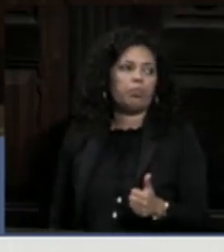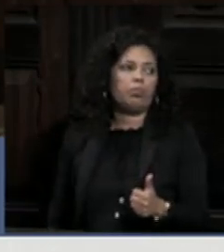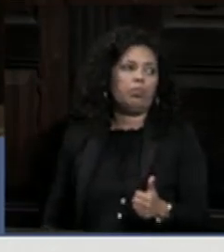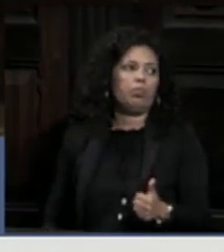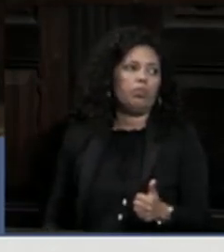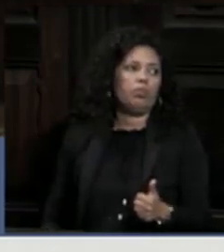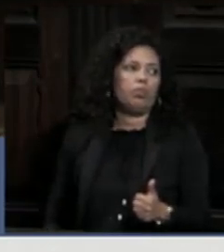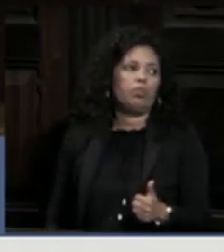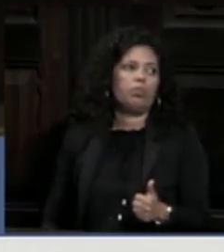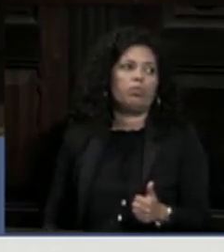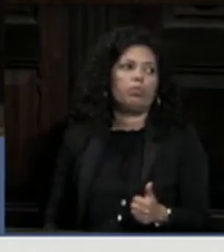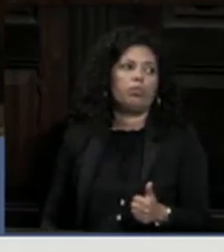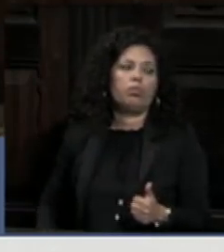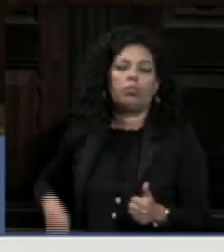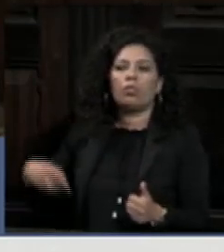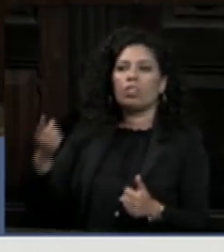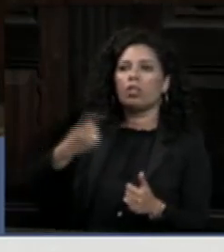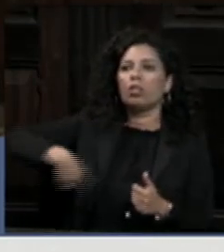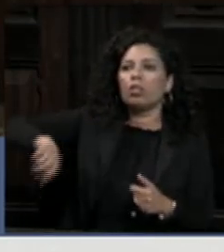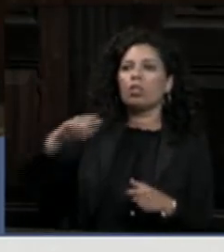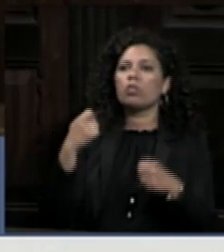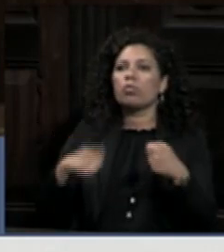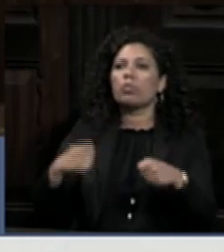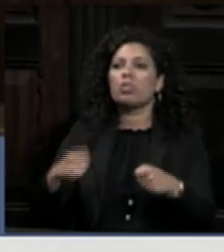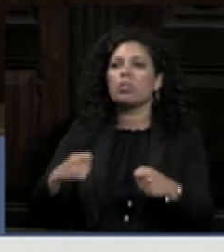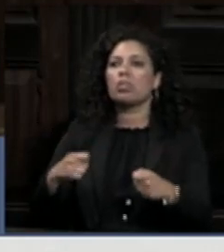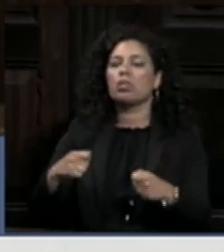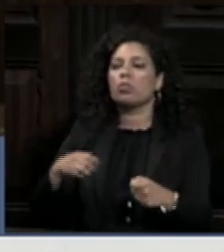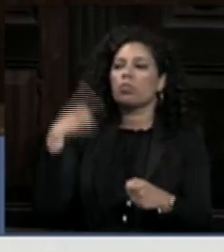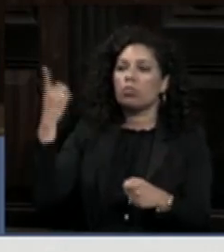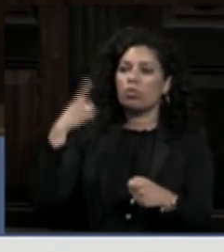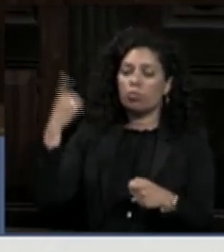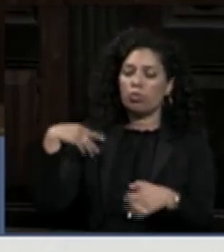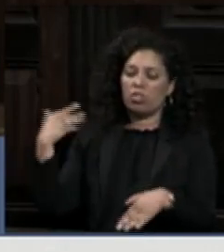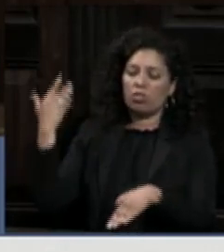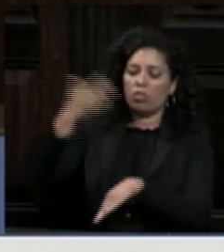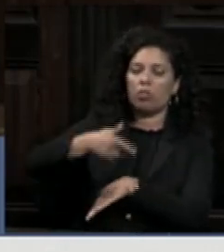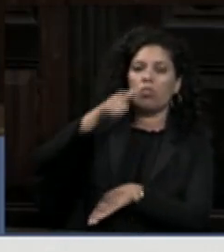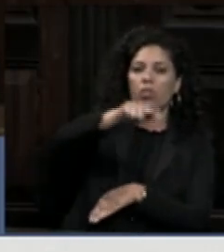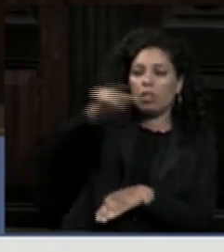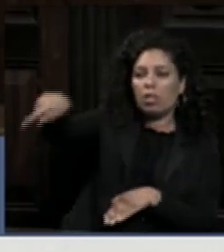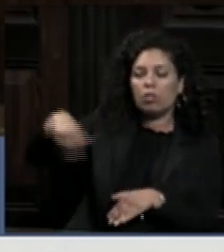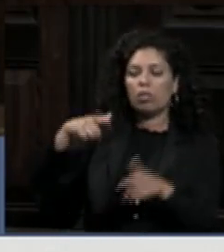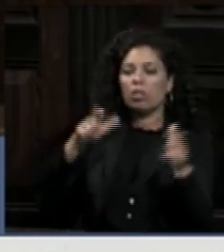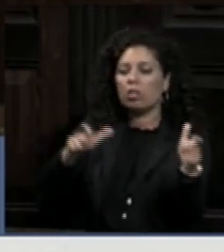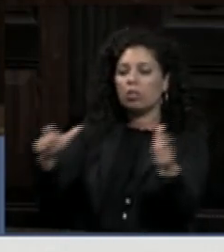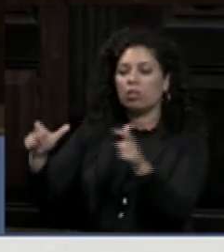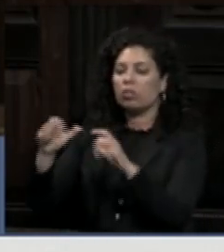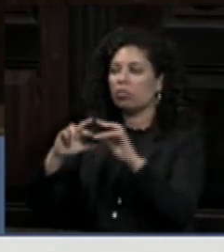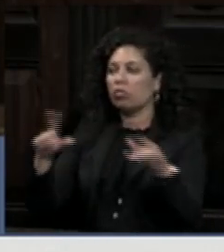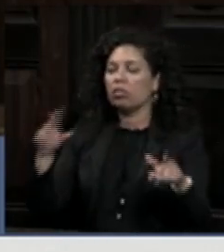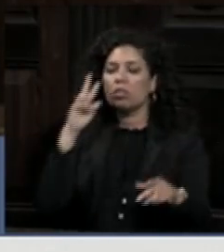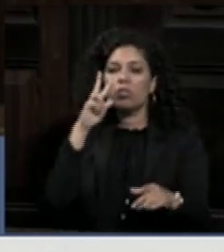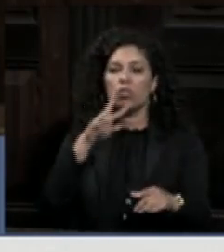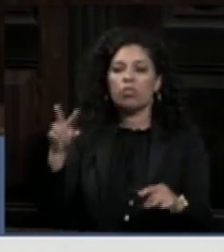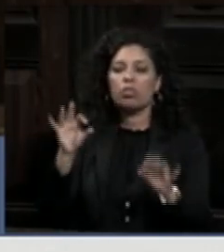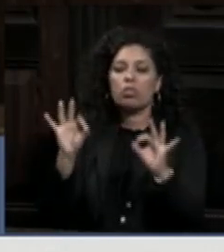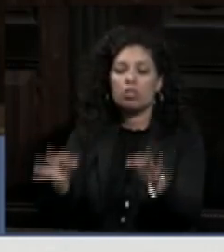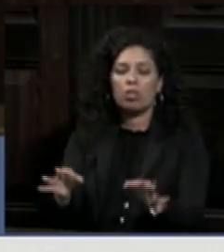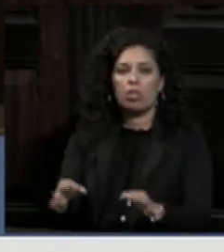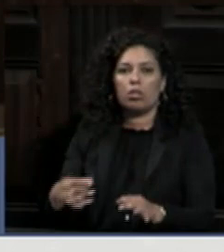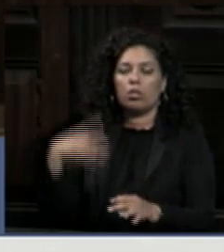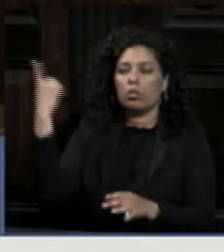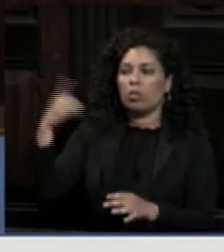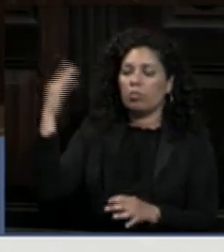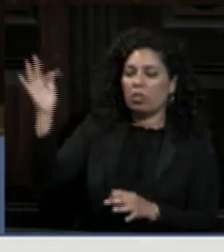candidatos possam assumir os compromissos dessa região precisamos por exemplo que os candidatos a deputados federais estejam lá